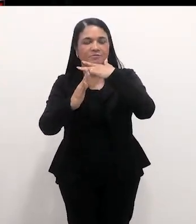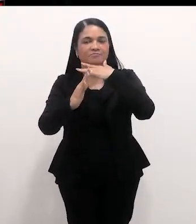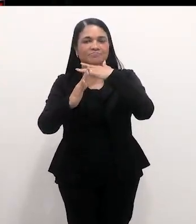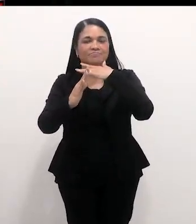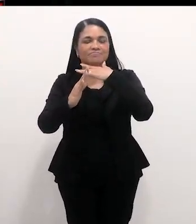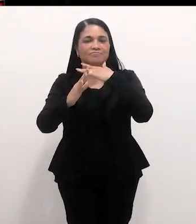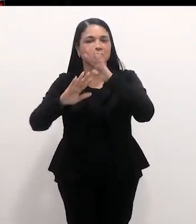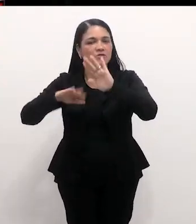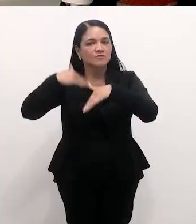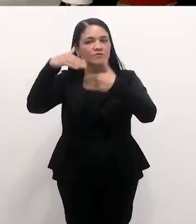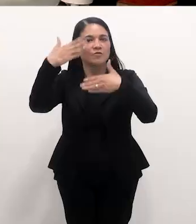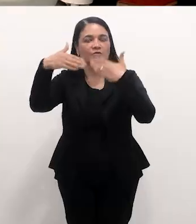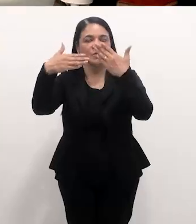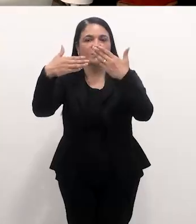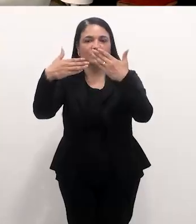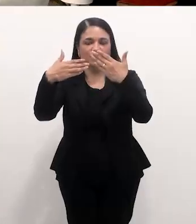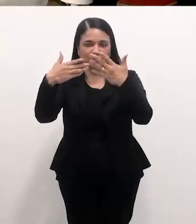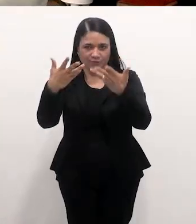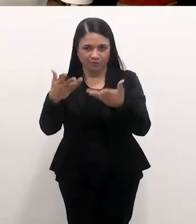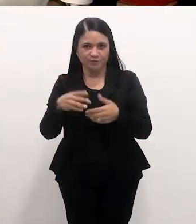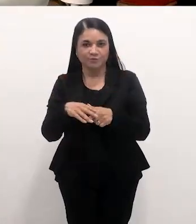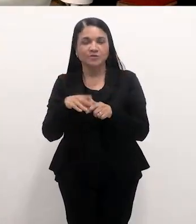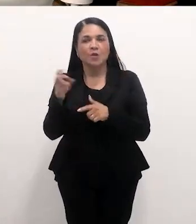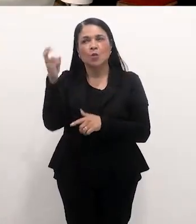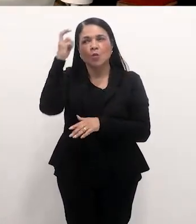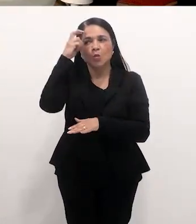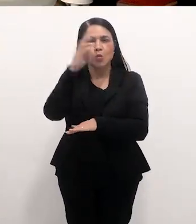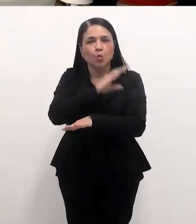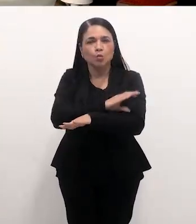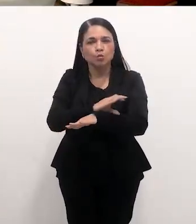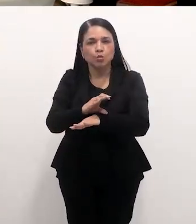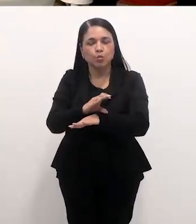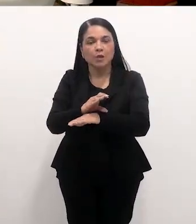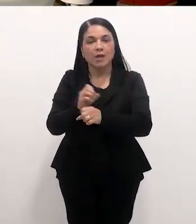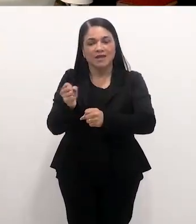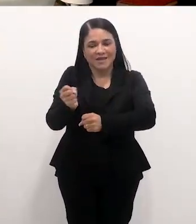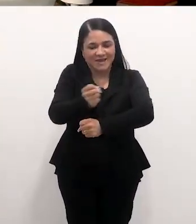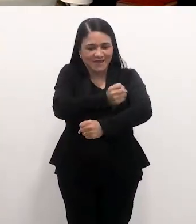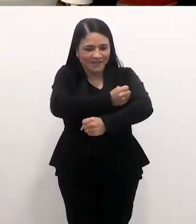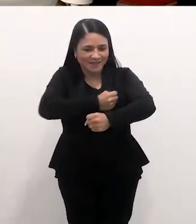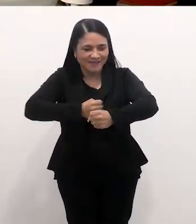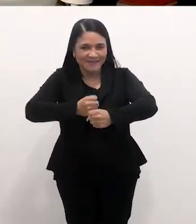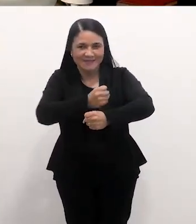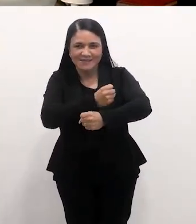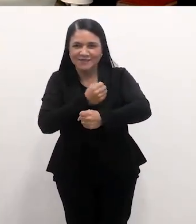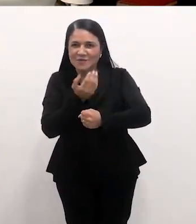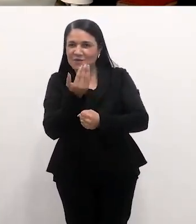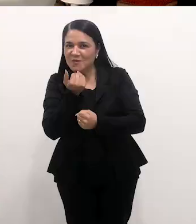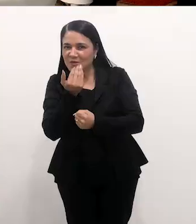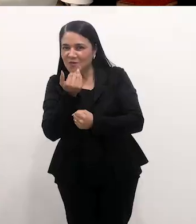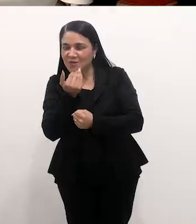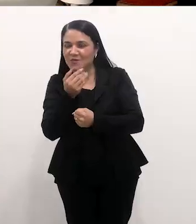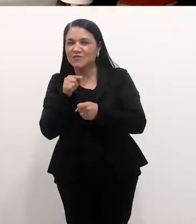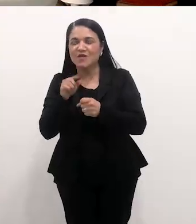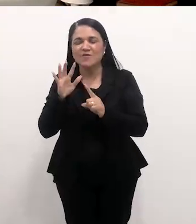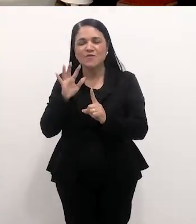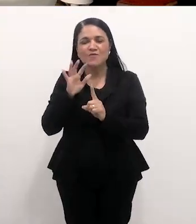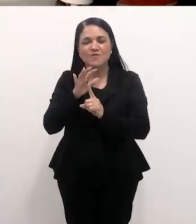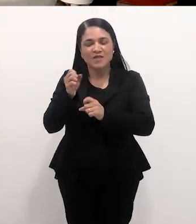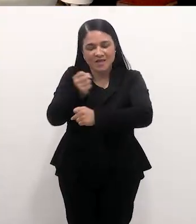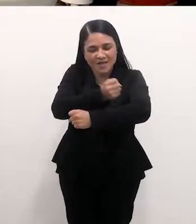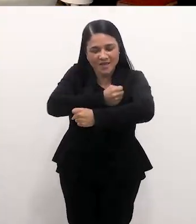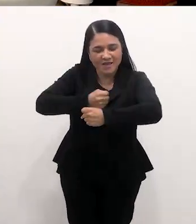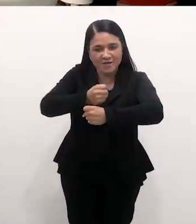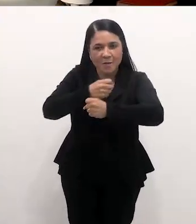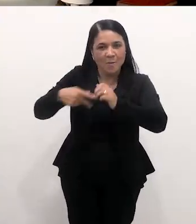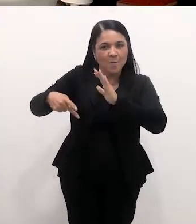várias questões. E agora vamos falar sobre cultura e também sobre gastronomia, né? A influência da gastronomia